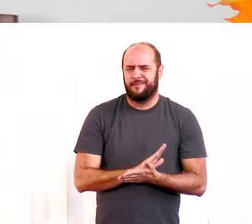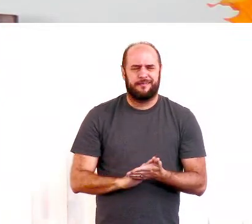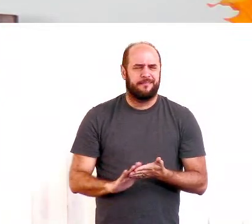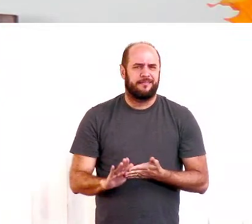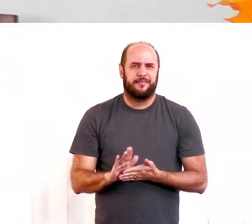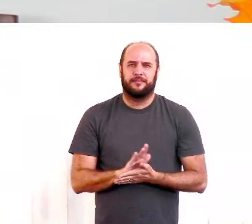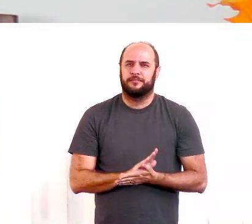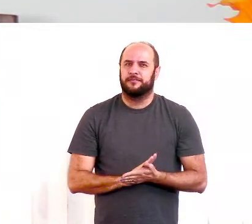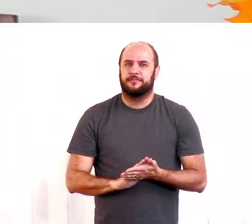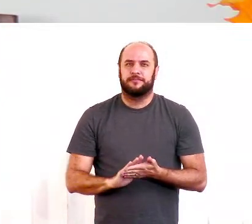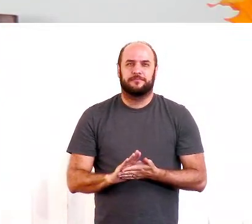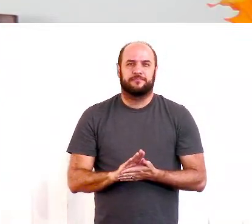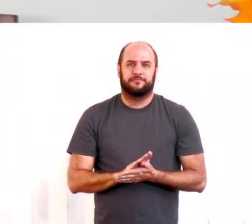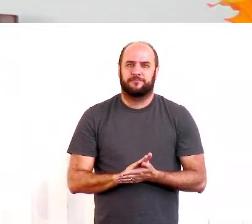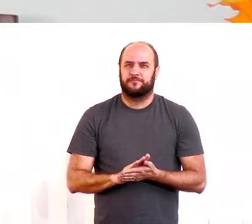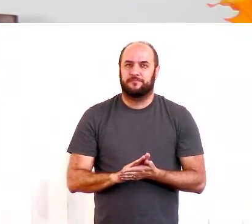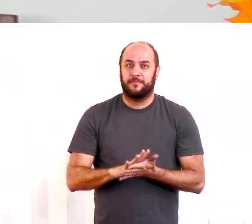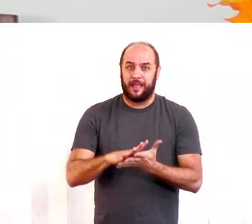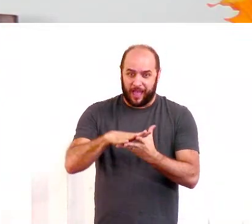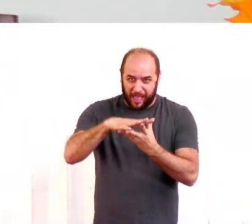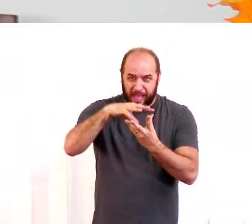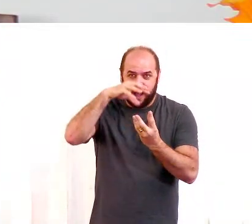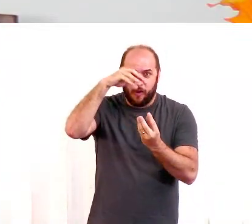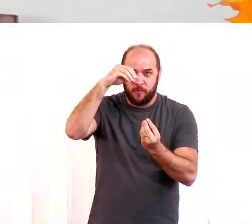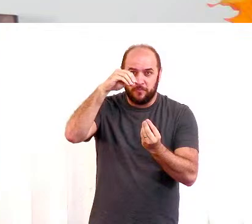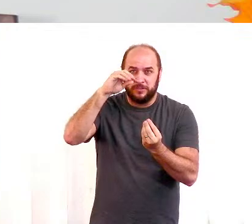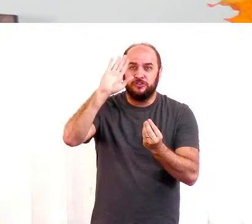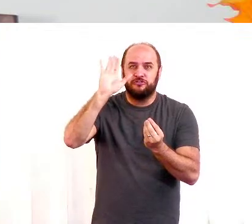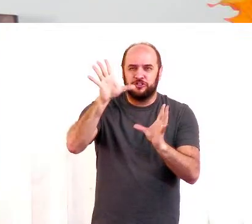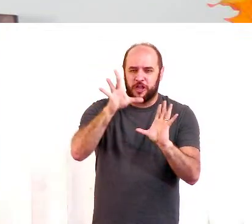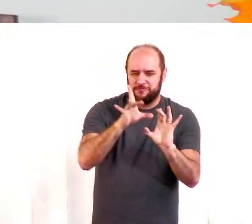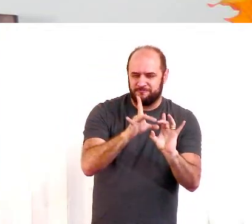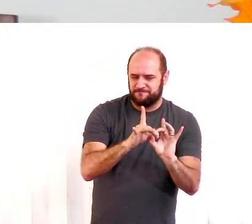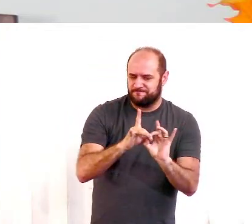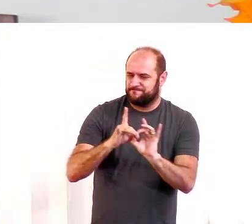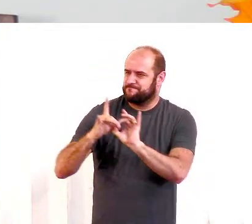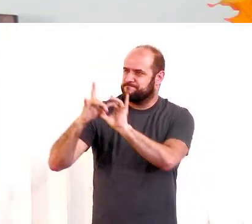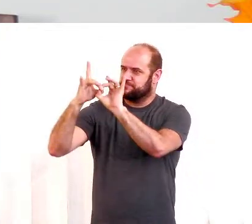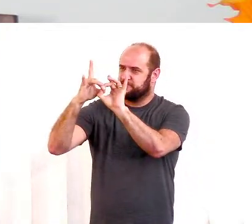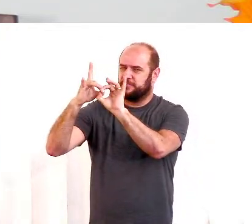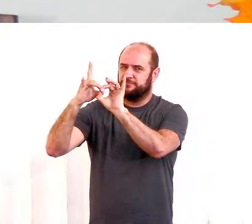A sua alma já está ligada à âncora.